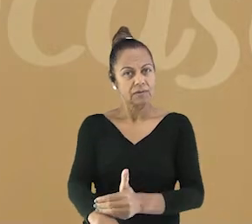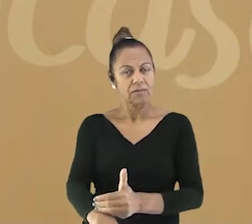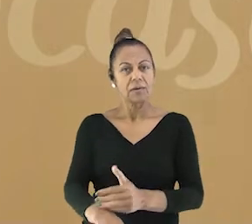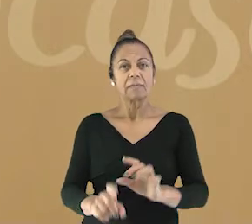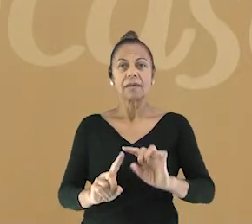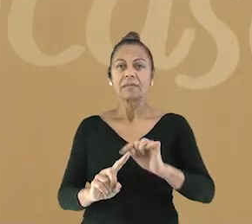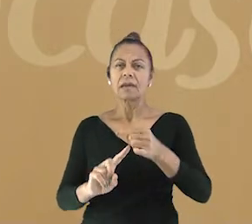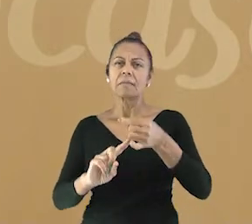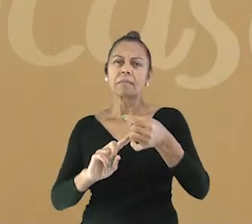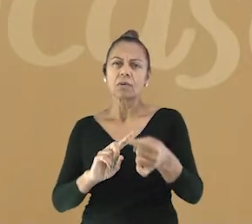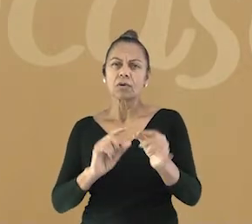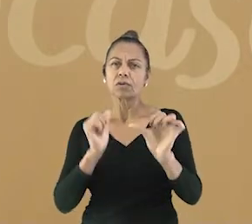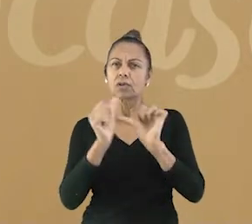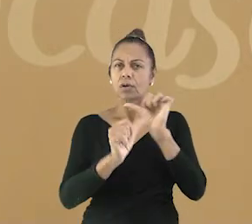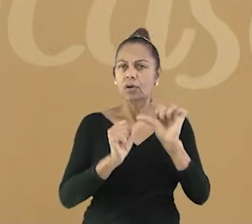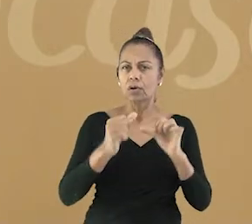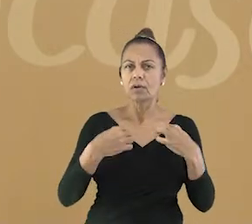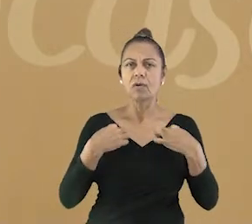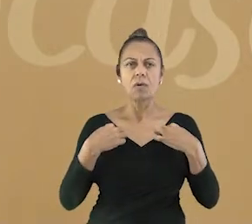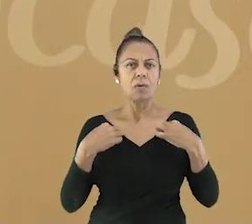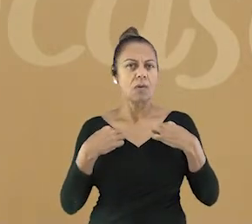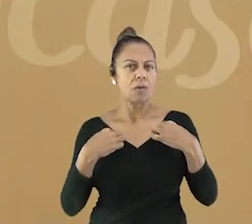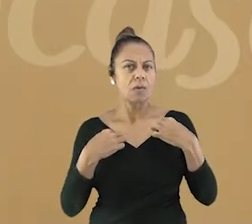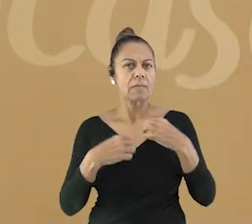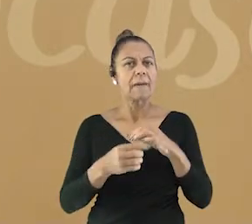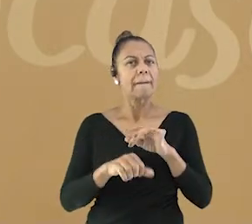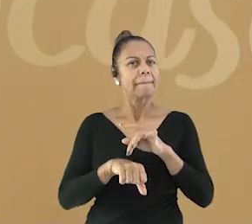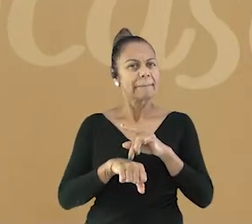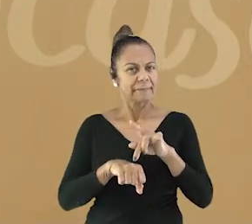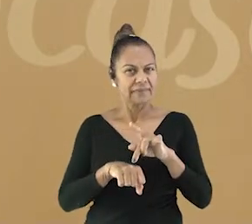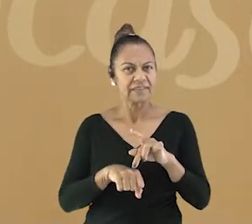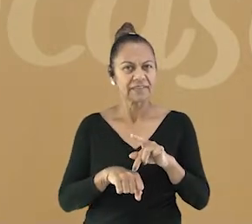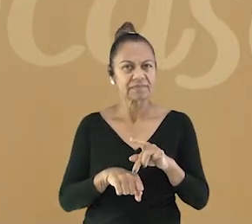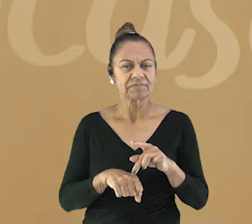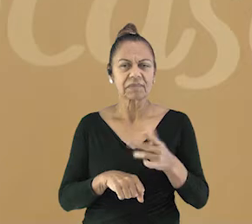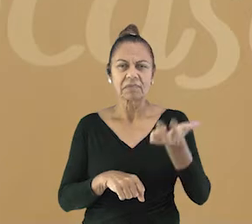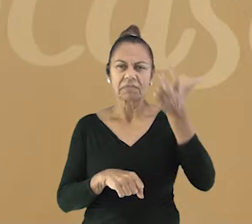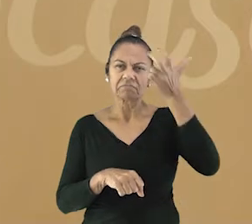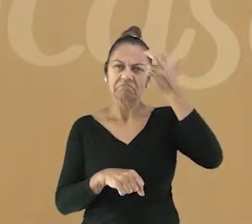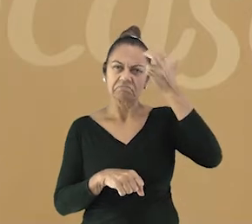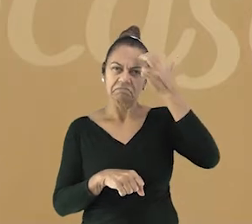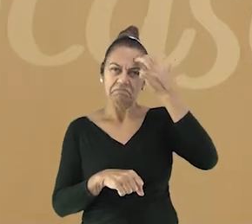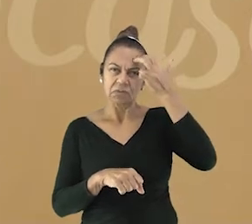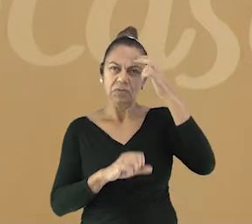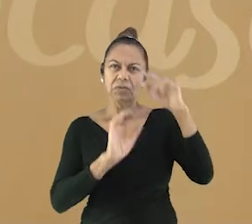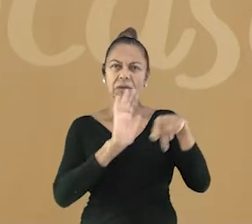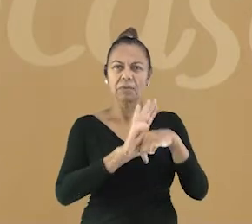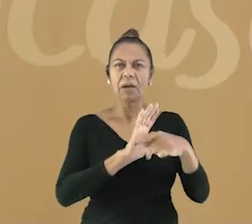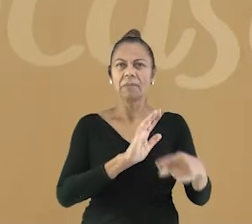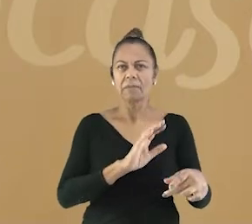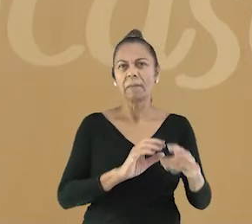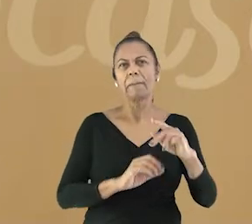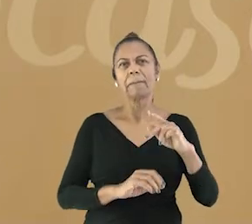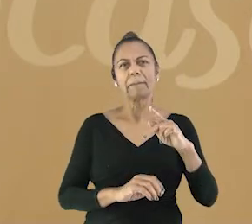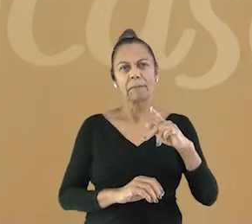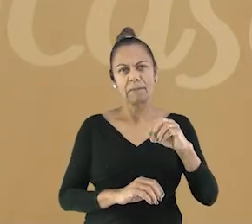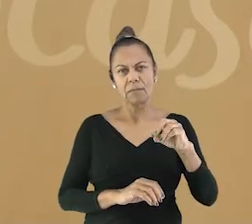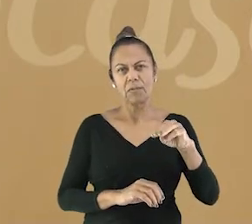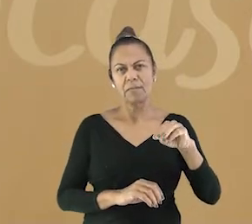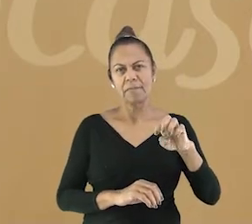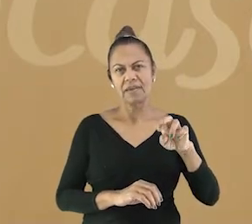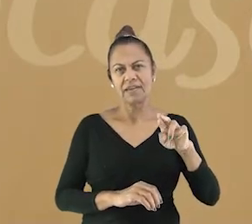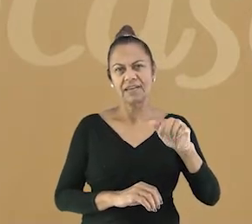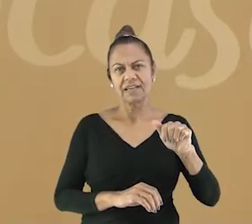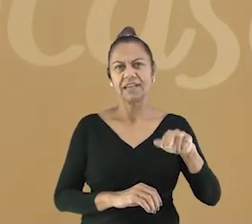do Brasil. Algumas das noivas que são descendentes de pomeranos usam o vestido branco no casamento